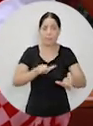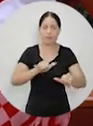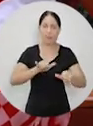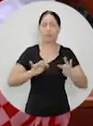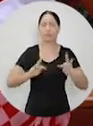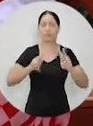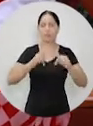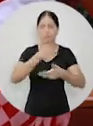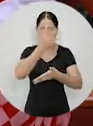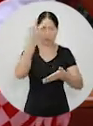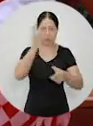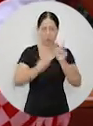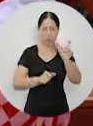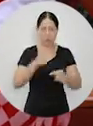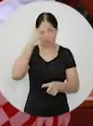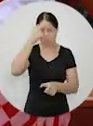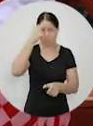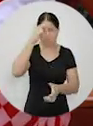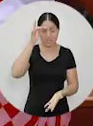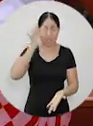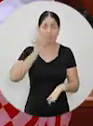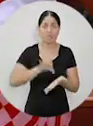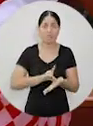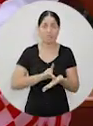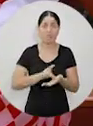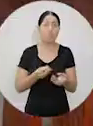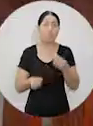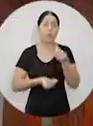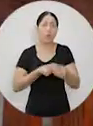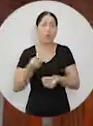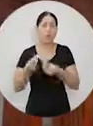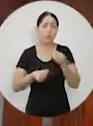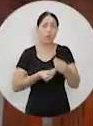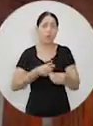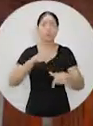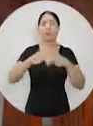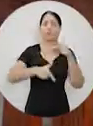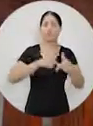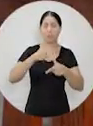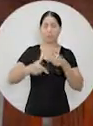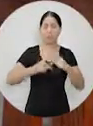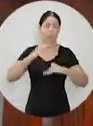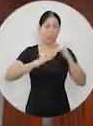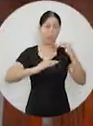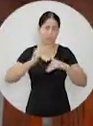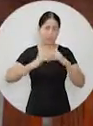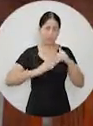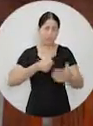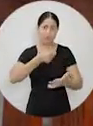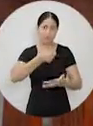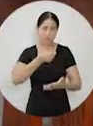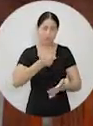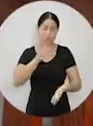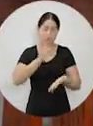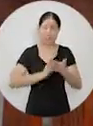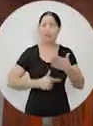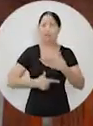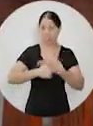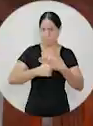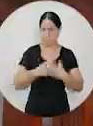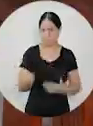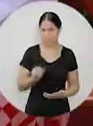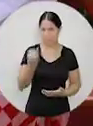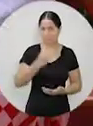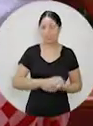campanhas para que as pessoas possam se conscientizar quais são as condições de trabalho que o jornalista precisa ter para poder exercer bem o